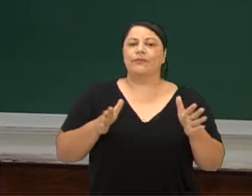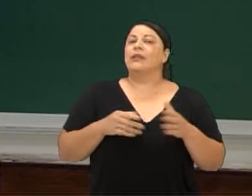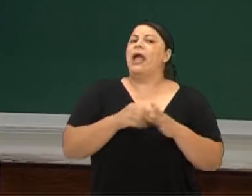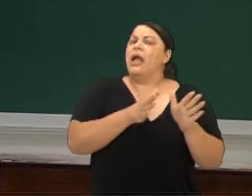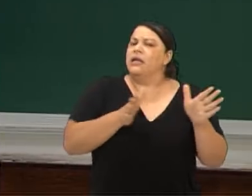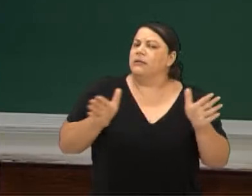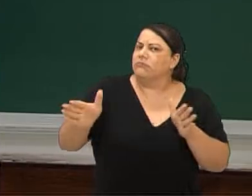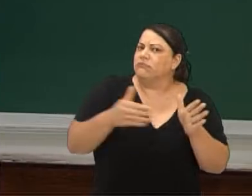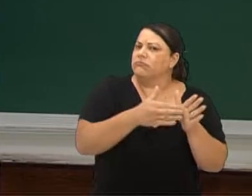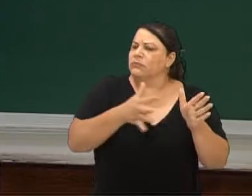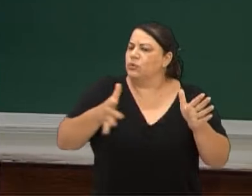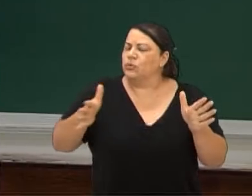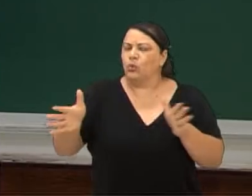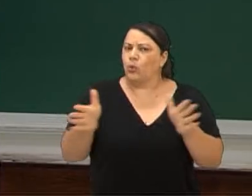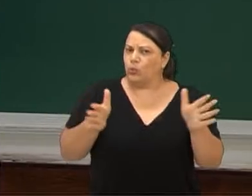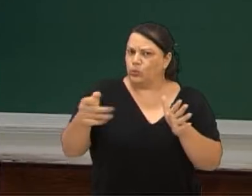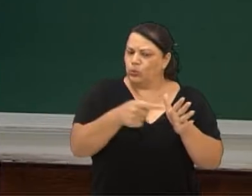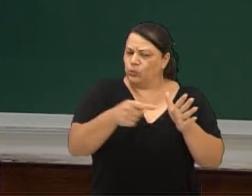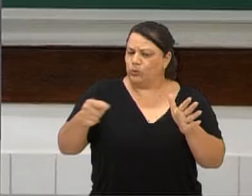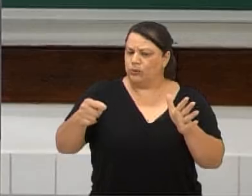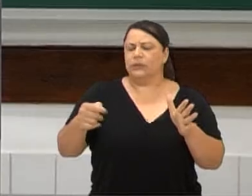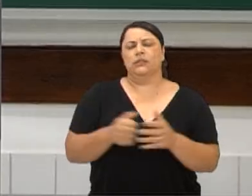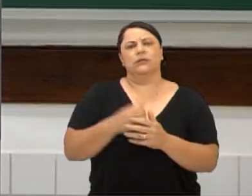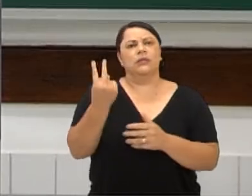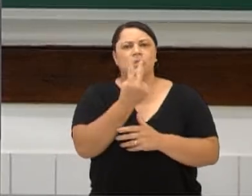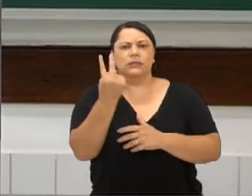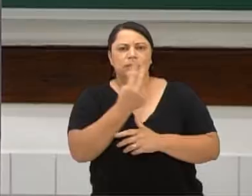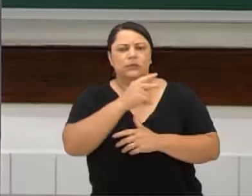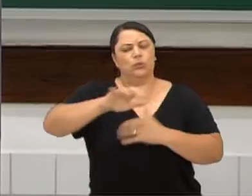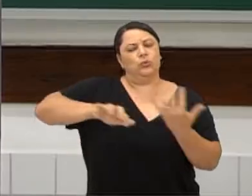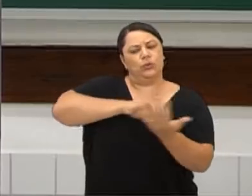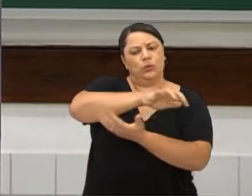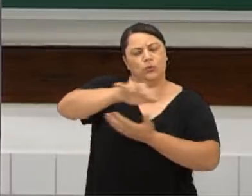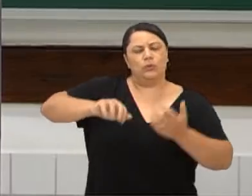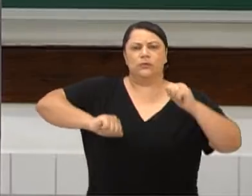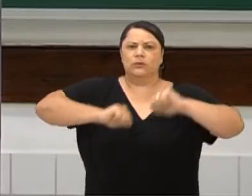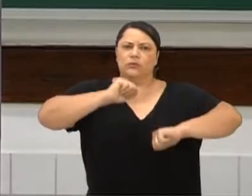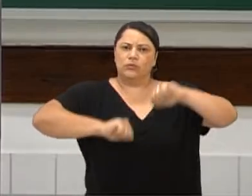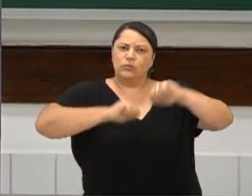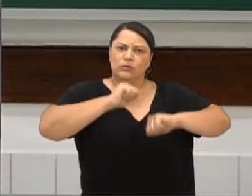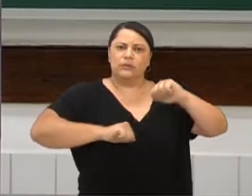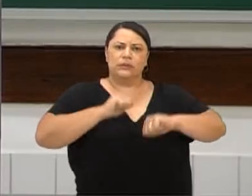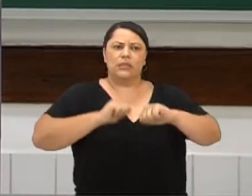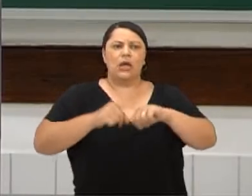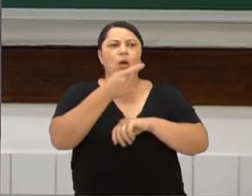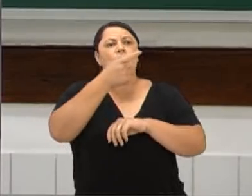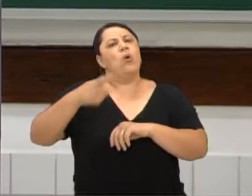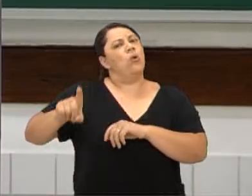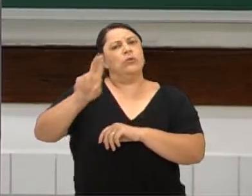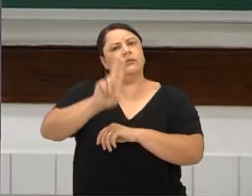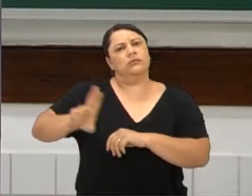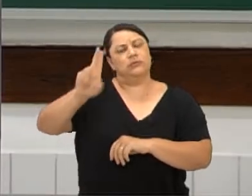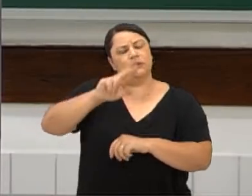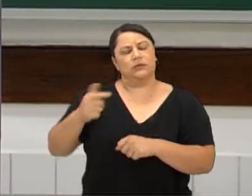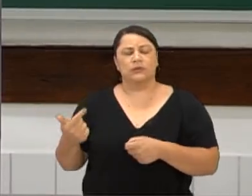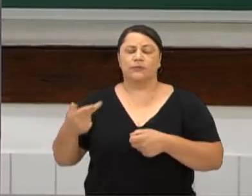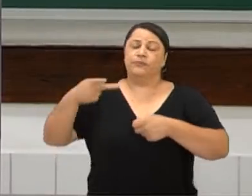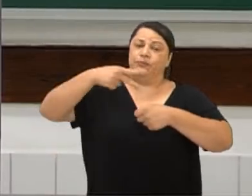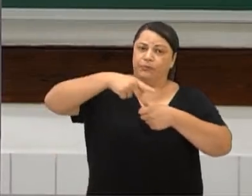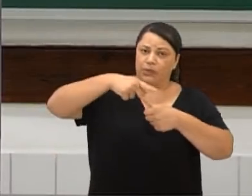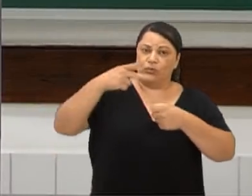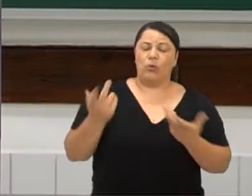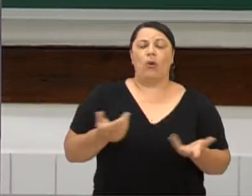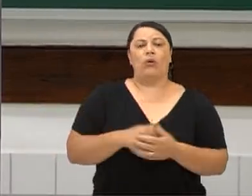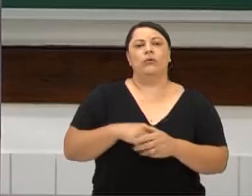até então que não estavam sendo utilizadas, como, por exemplo, olha só, o petróleo, o aço, a